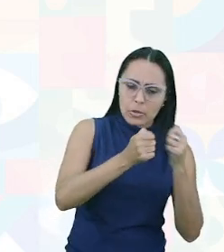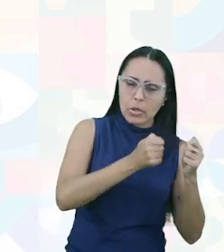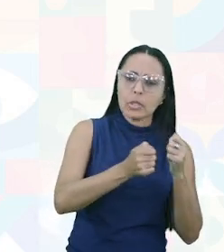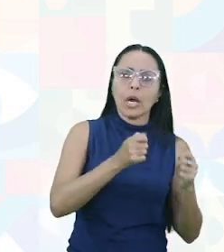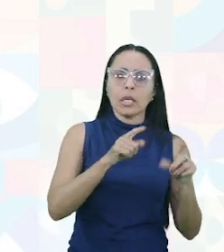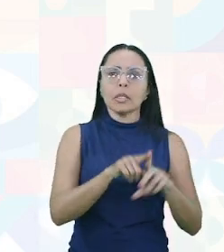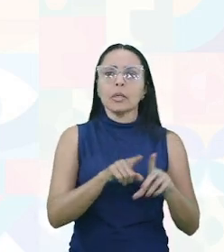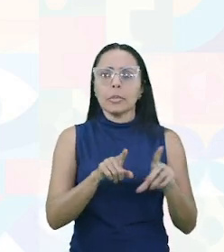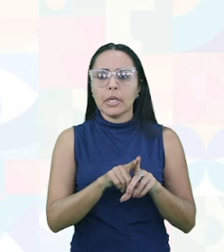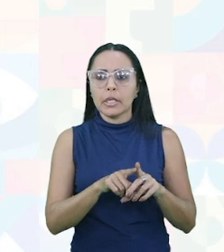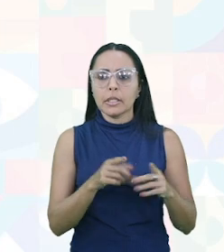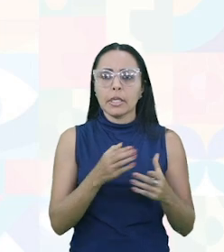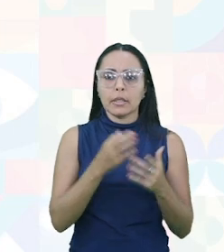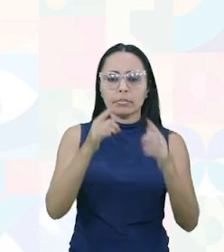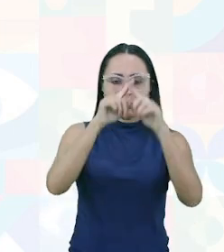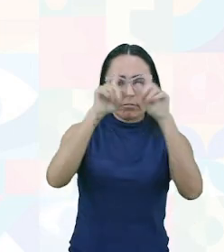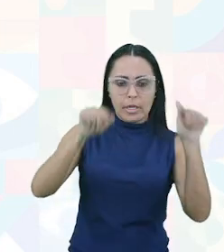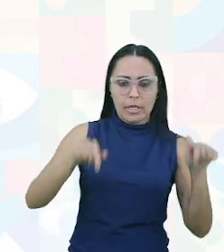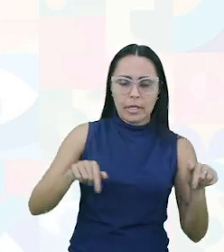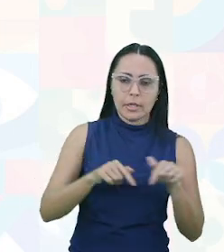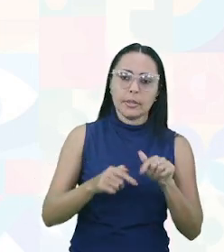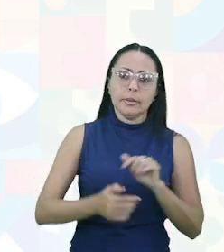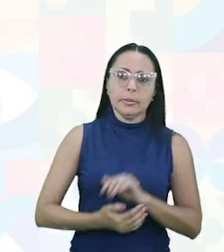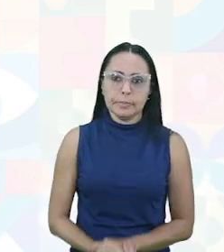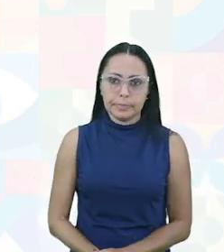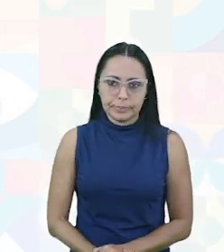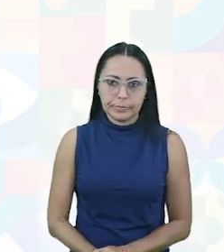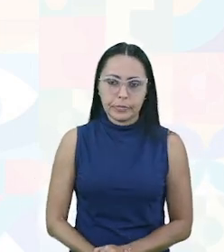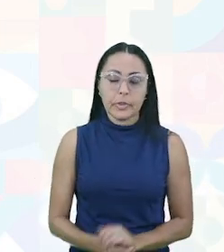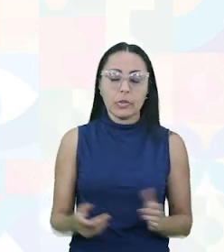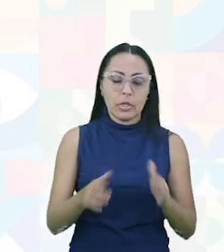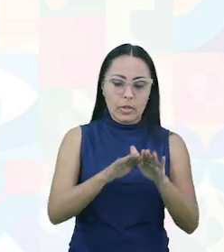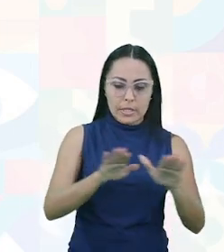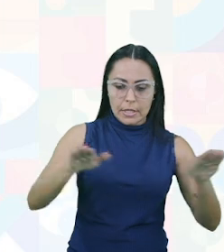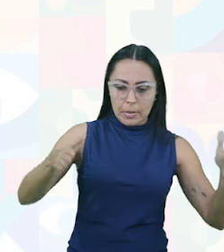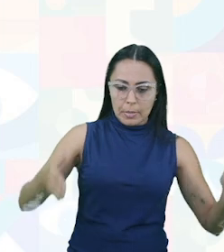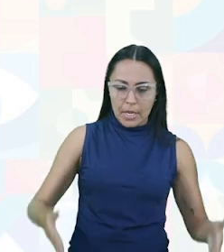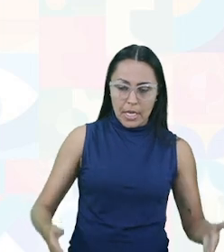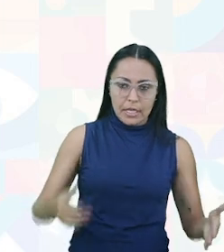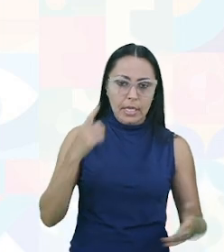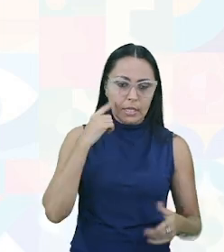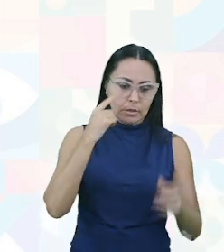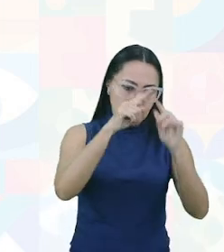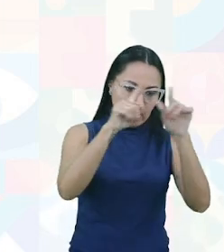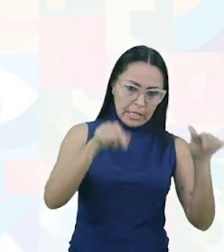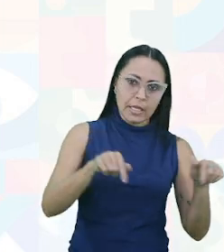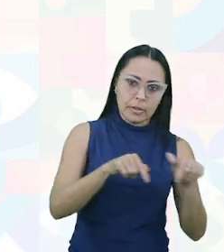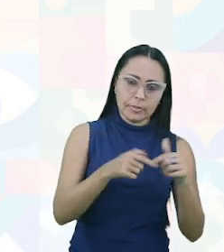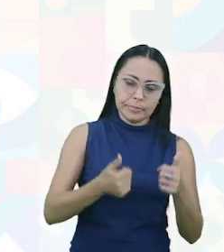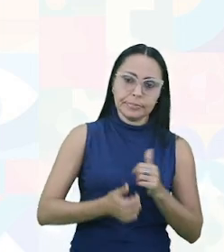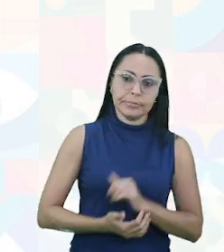o fotolito na tela. No caso, essa mesa é a da revelação da tela, não é isso? Isso.